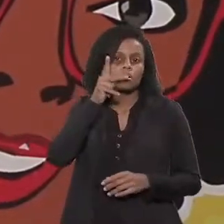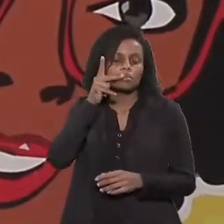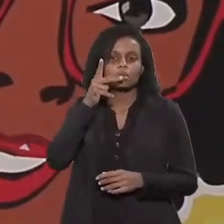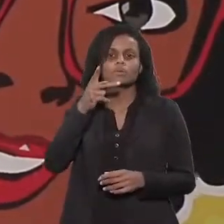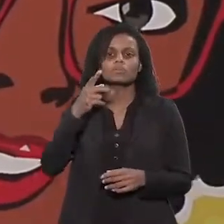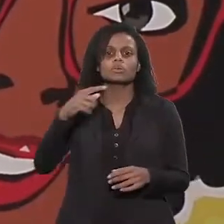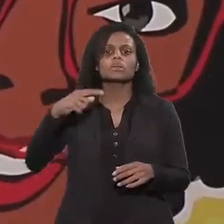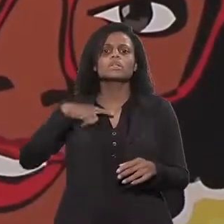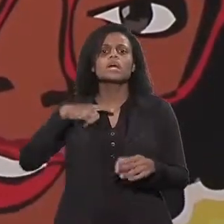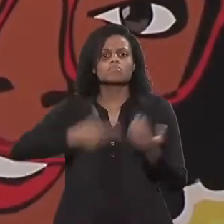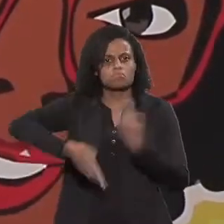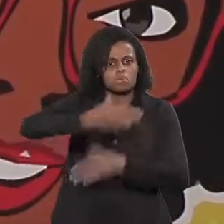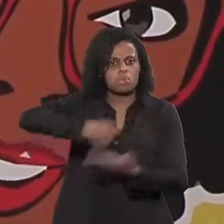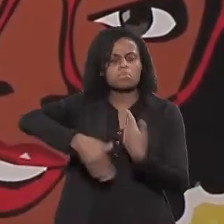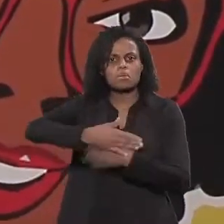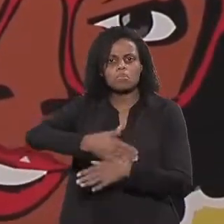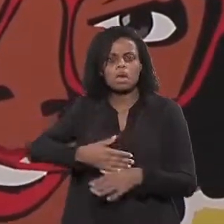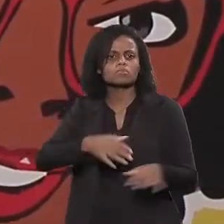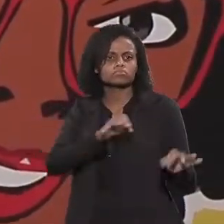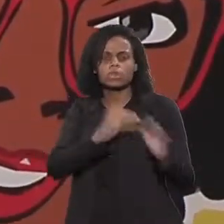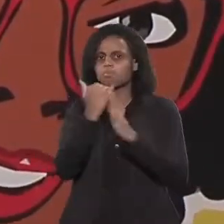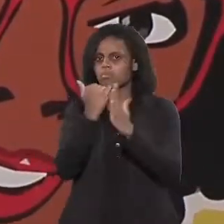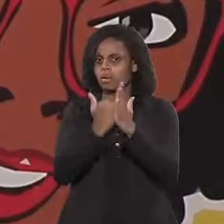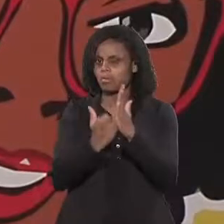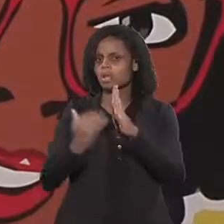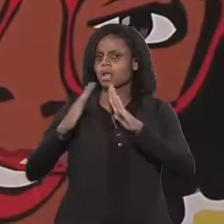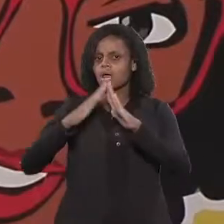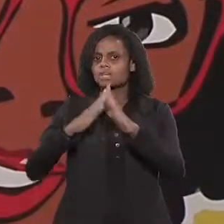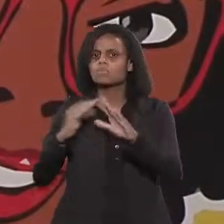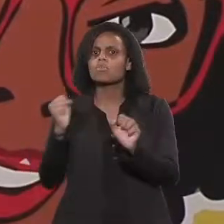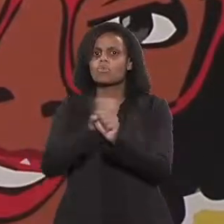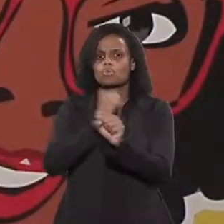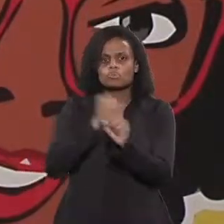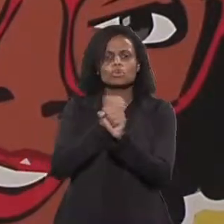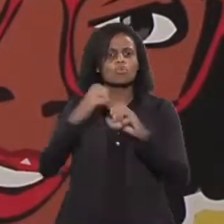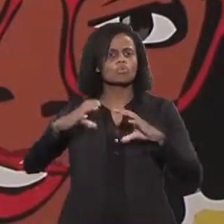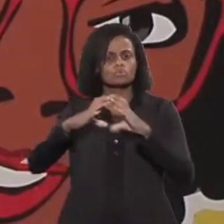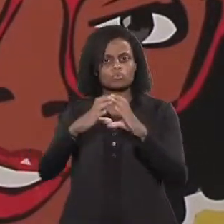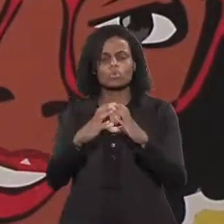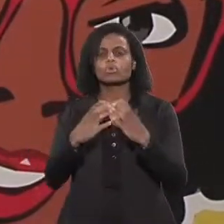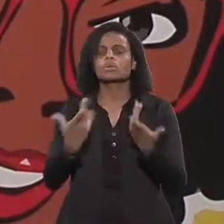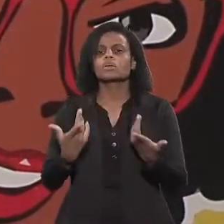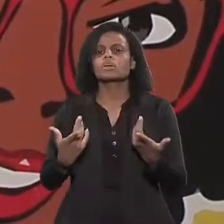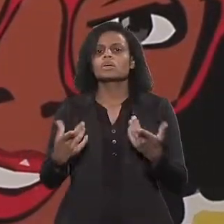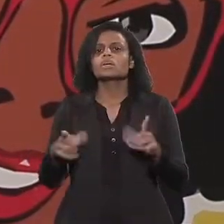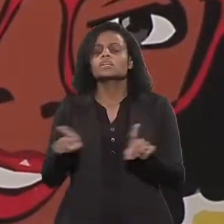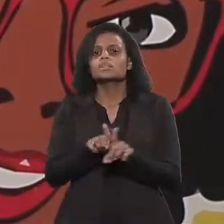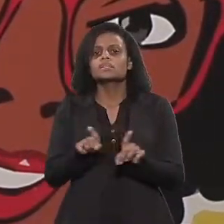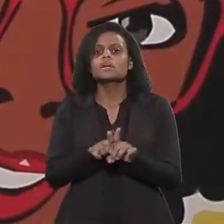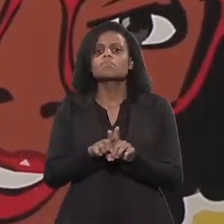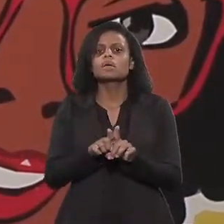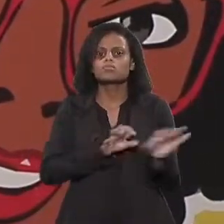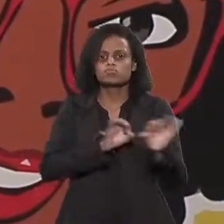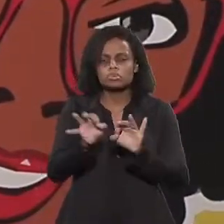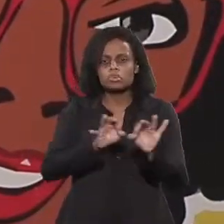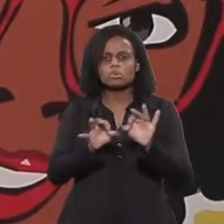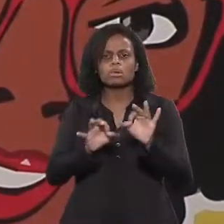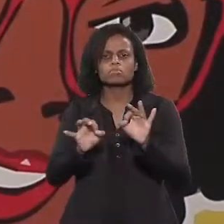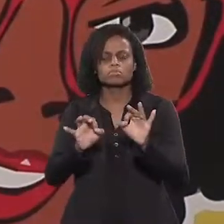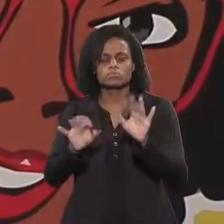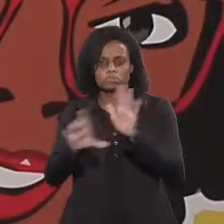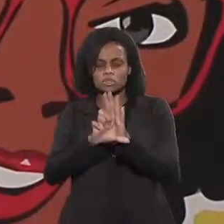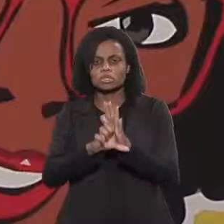parlamento, tendo participação efetiva nas pautas da casa, construindo as comissões, construindo proposições de lei.